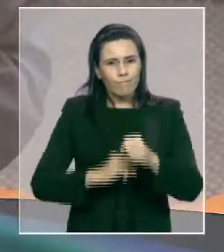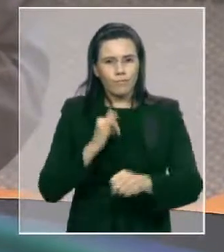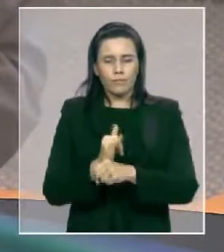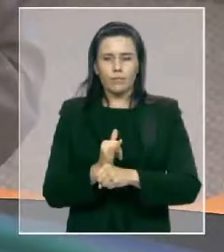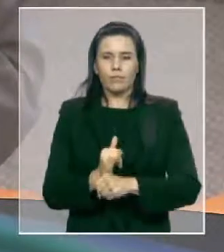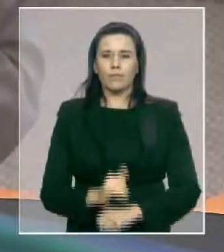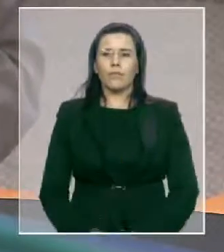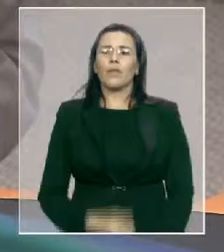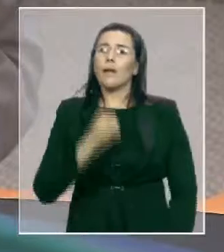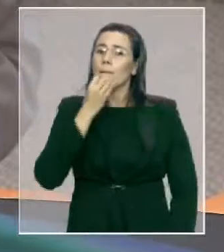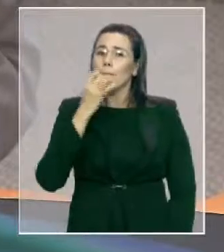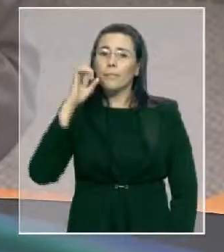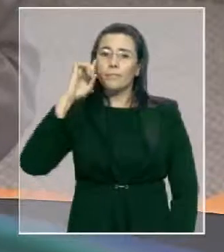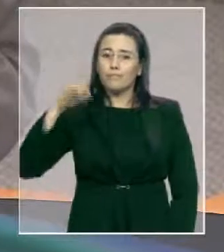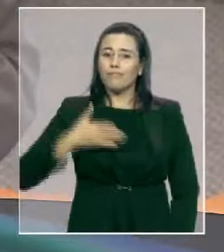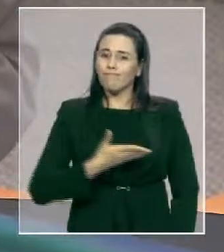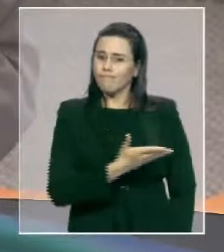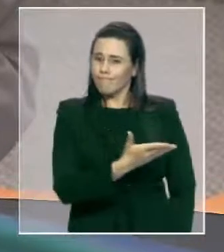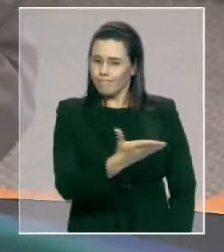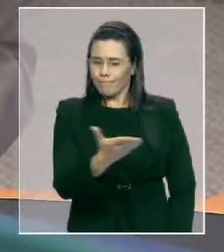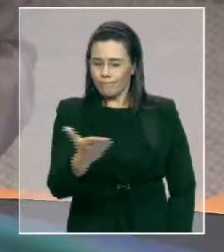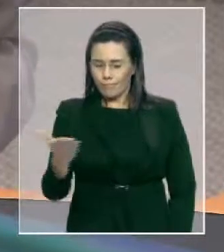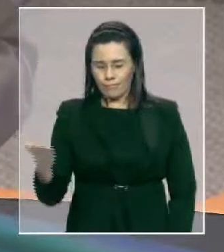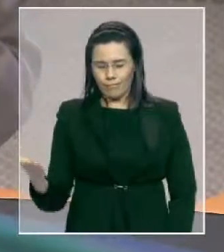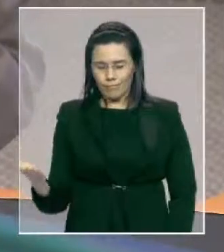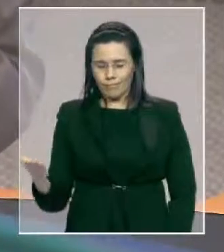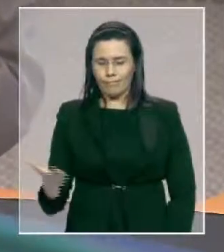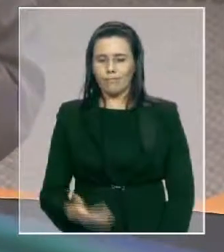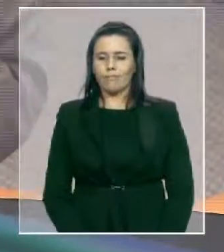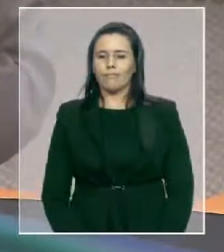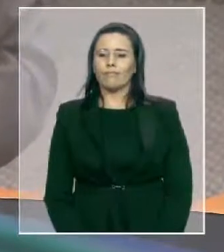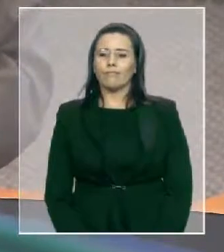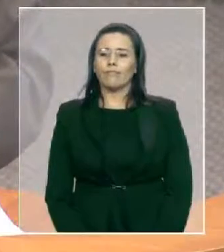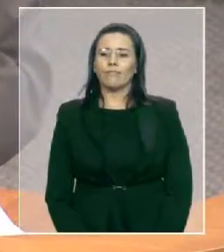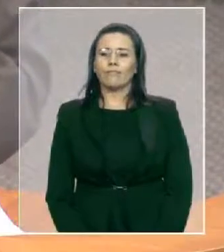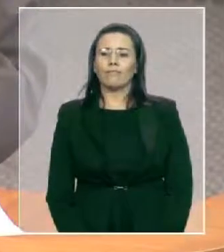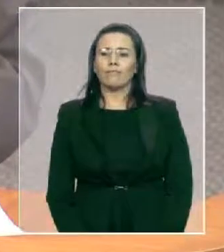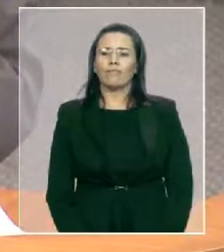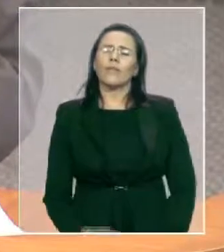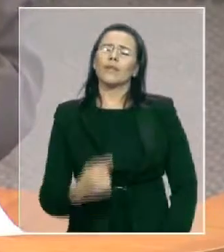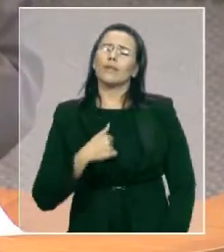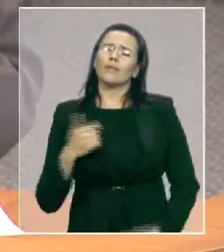bom dia a todos. Eu queria... A minha fala hoje seria